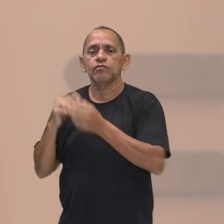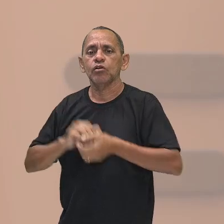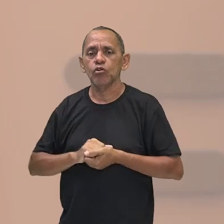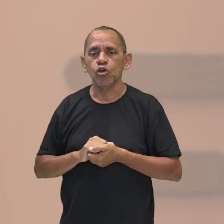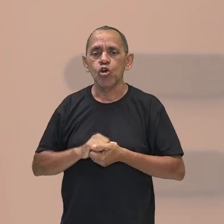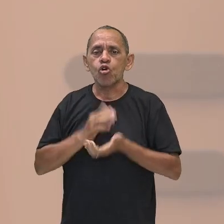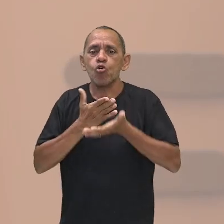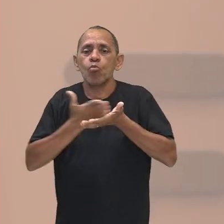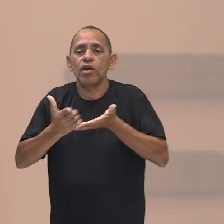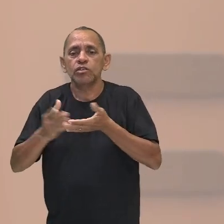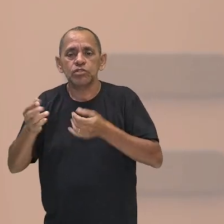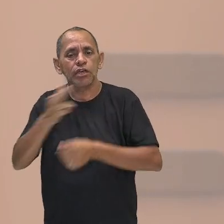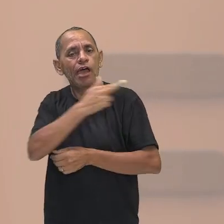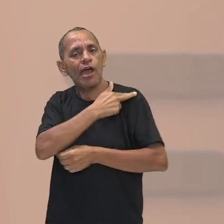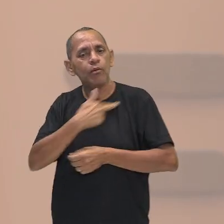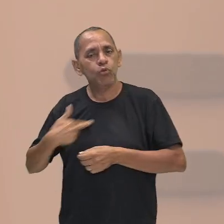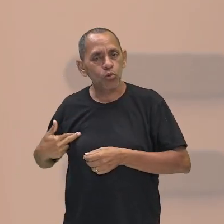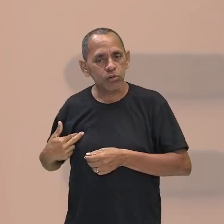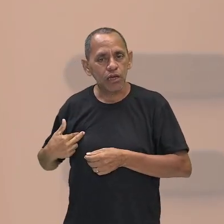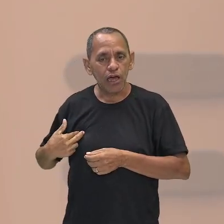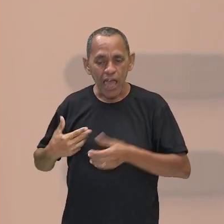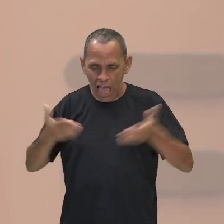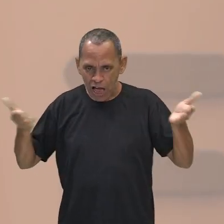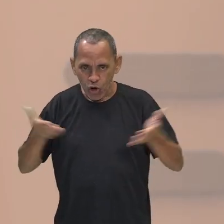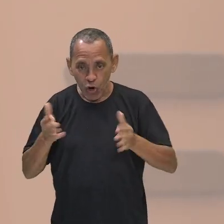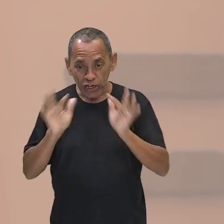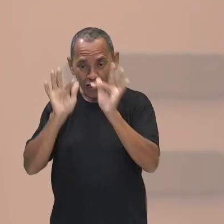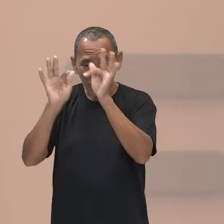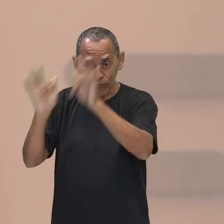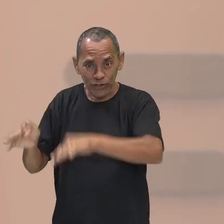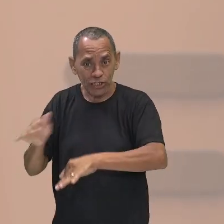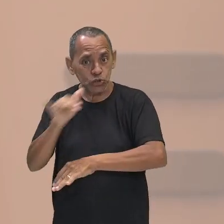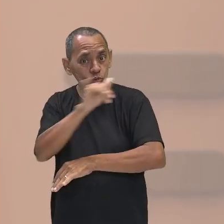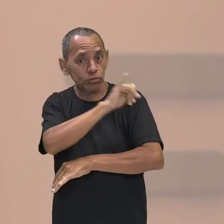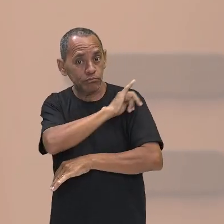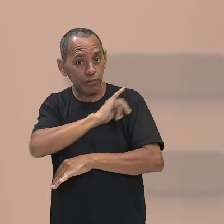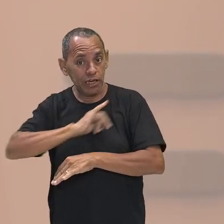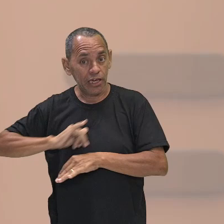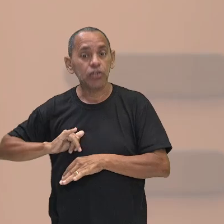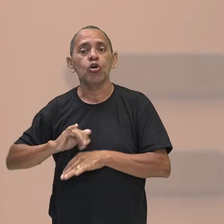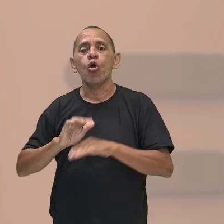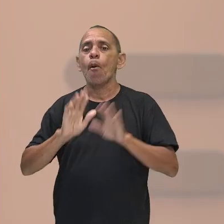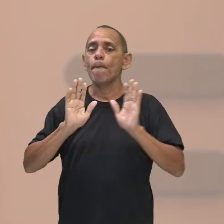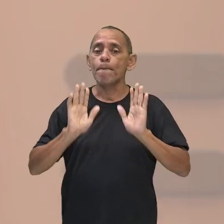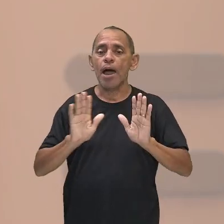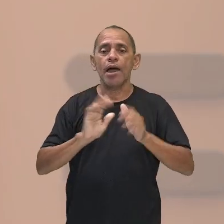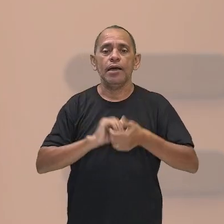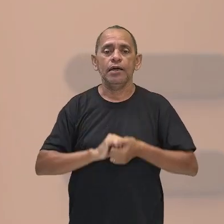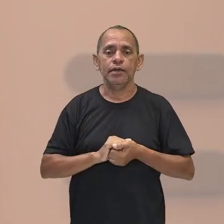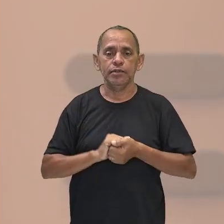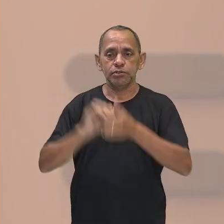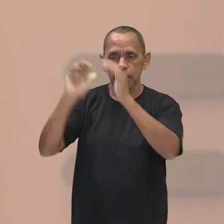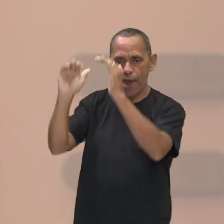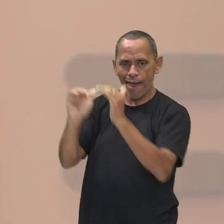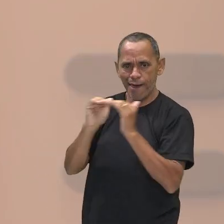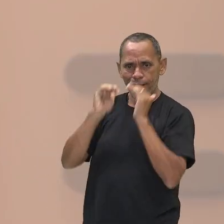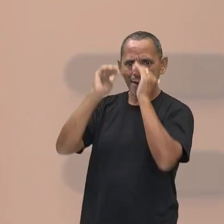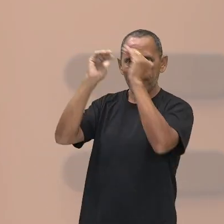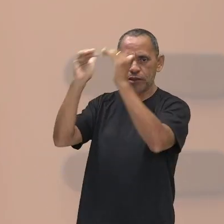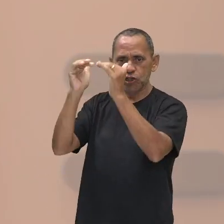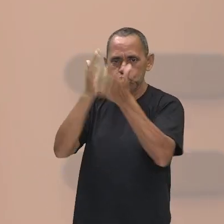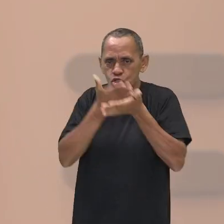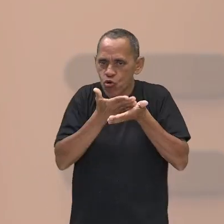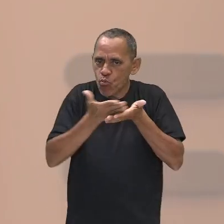que está saindo o imperador, tá? Mas está entrando essas elites que já são